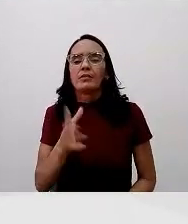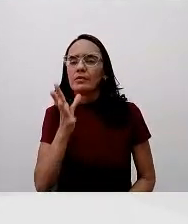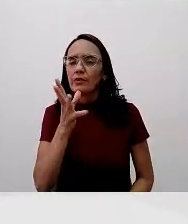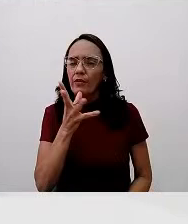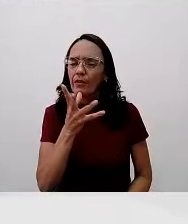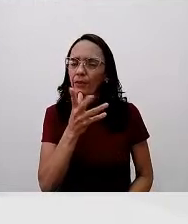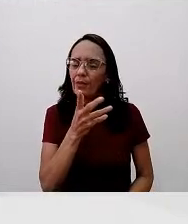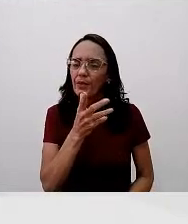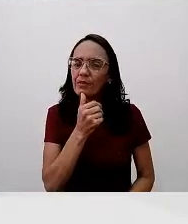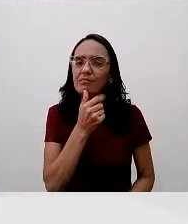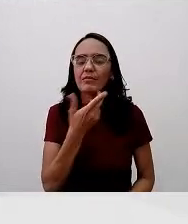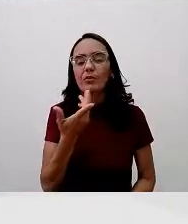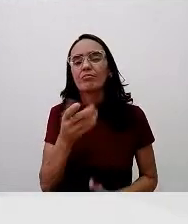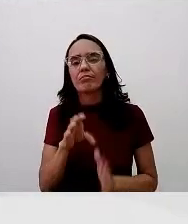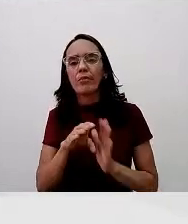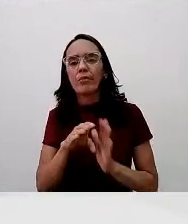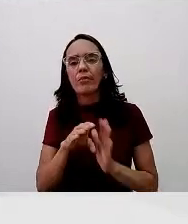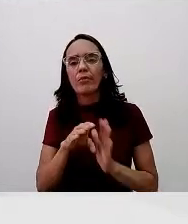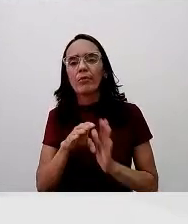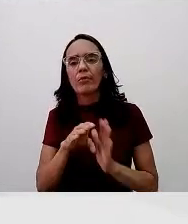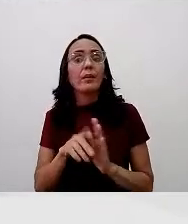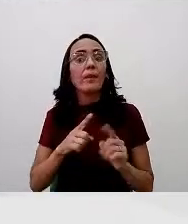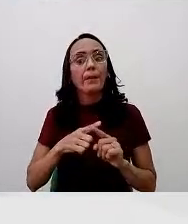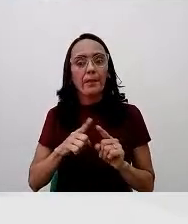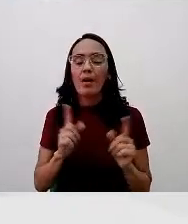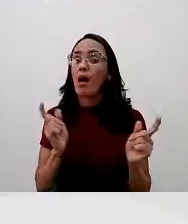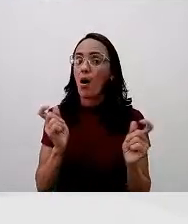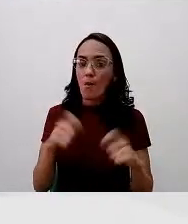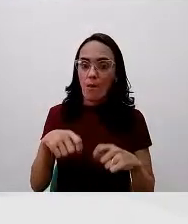é possível, né? Então você tem